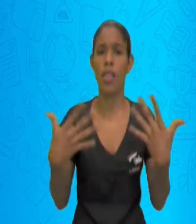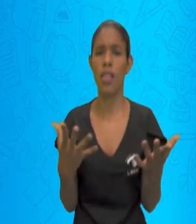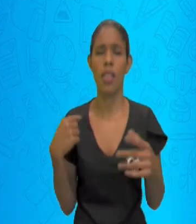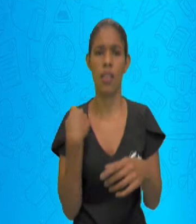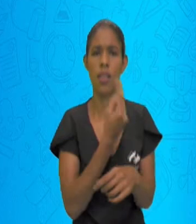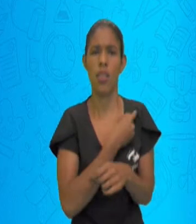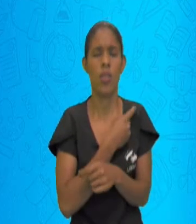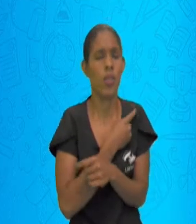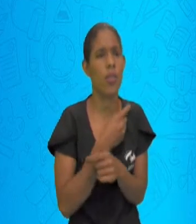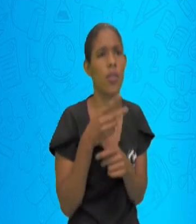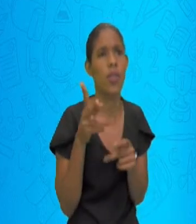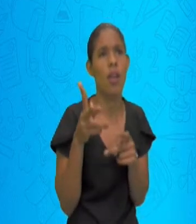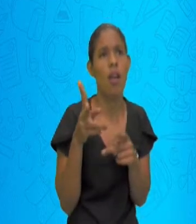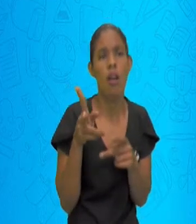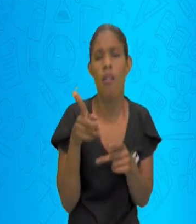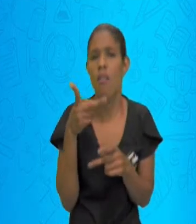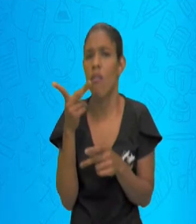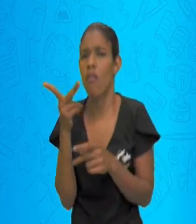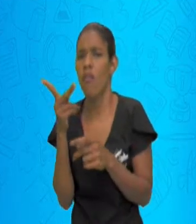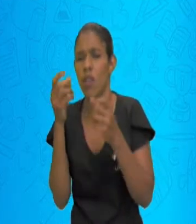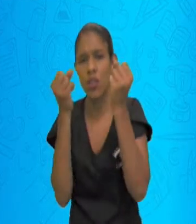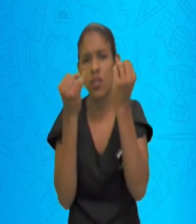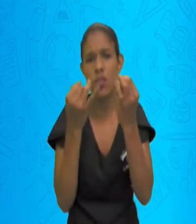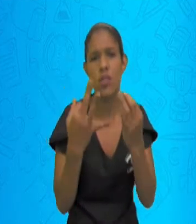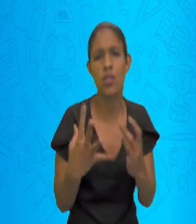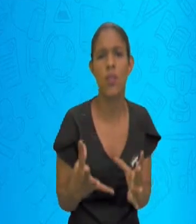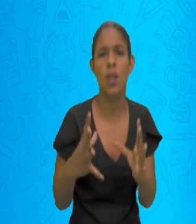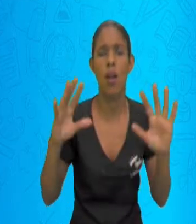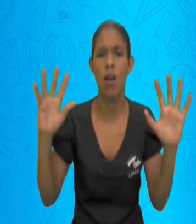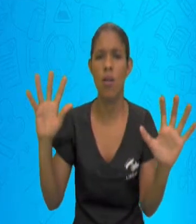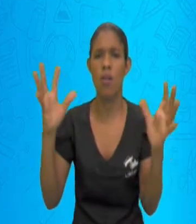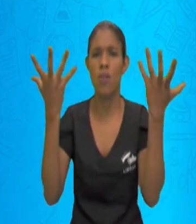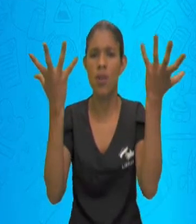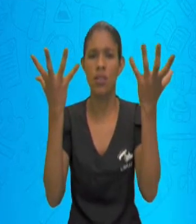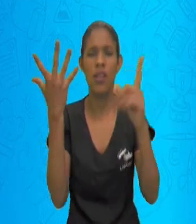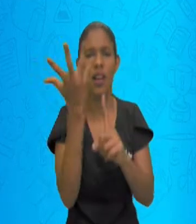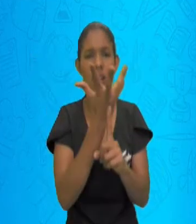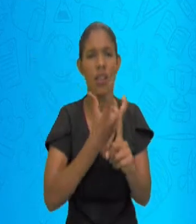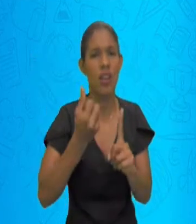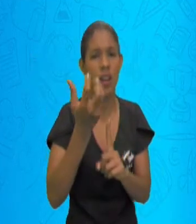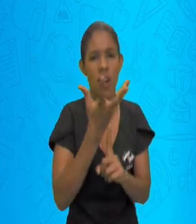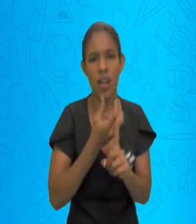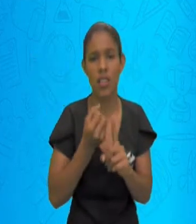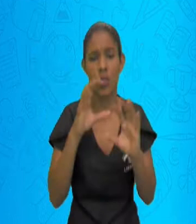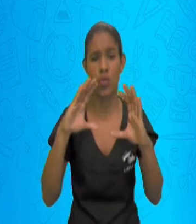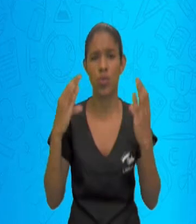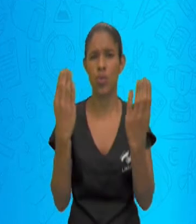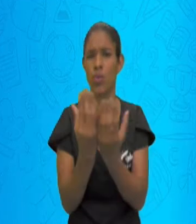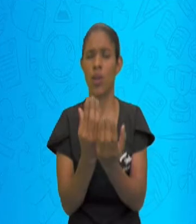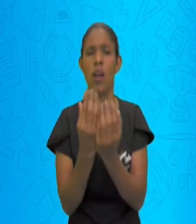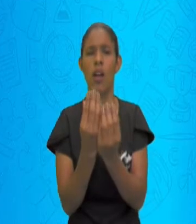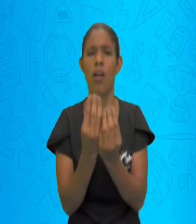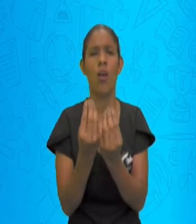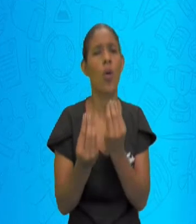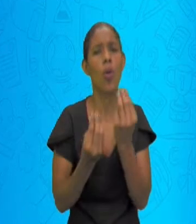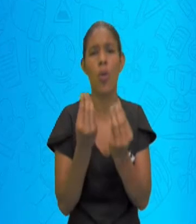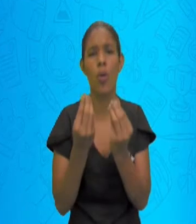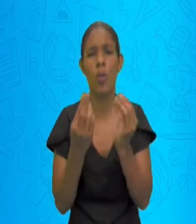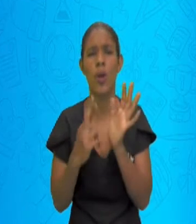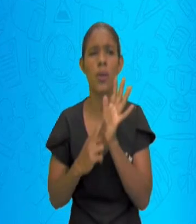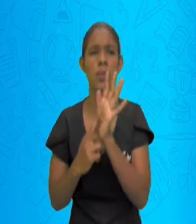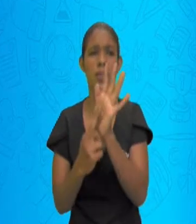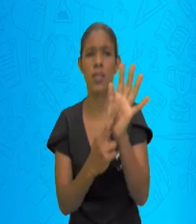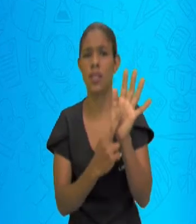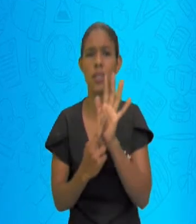manifestação artístico-cultural, nós temos várias formas dessa representatividade estar em nossa vida.